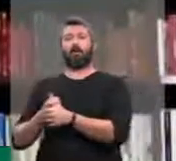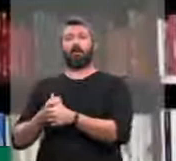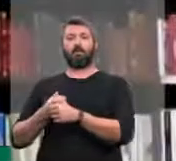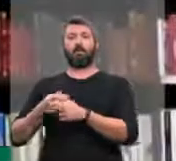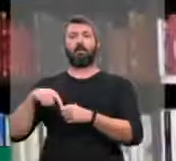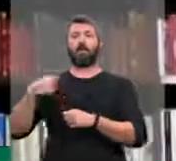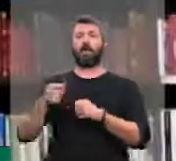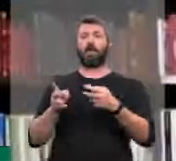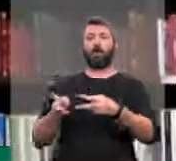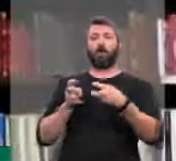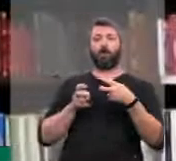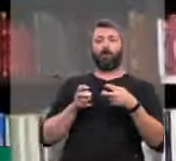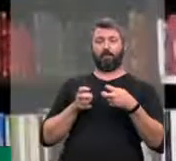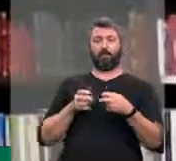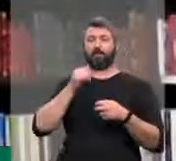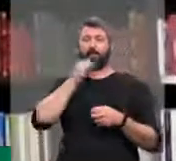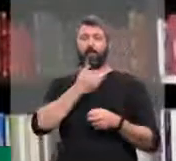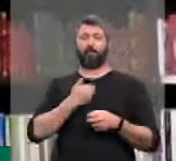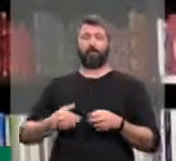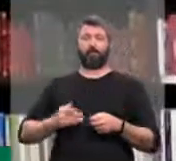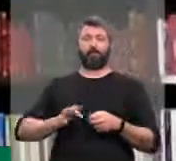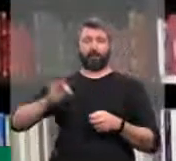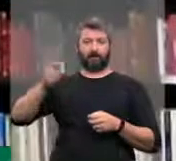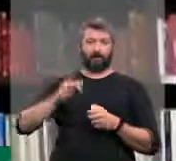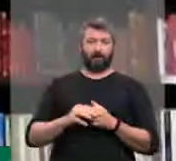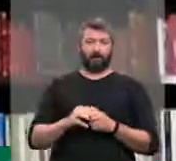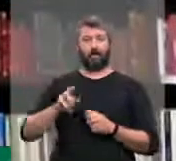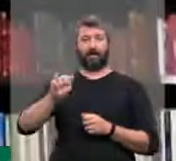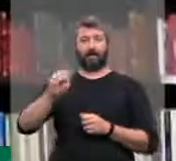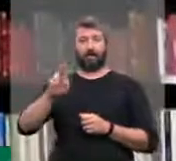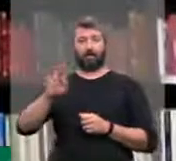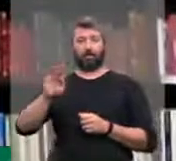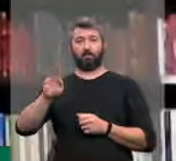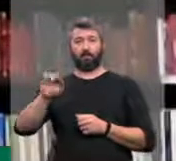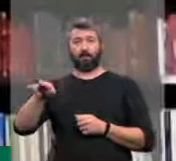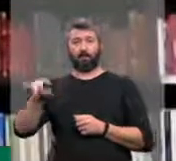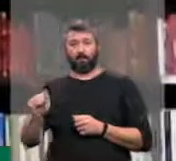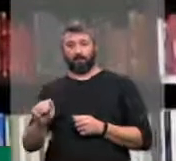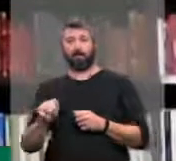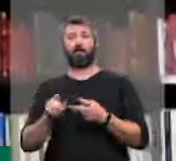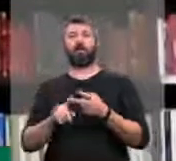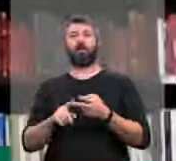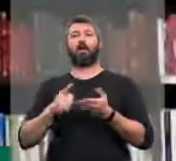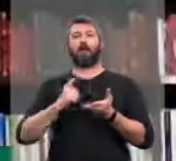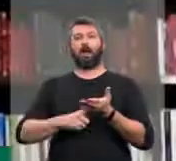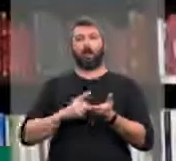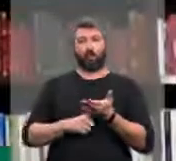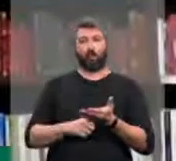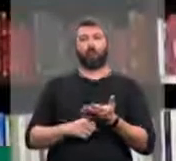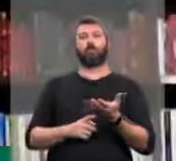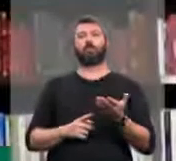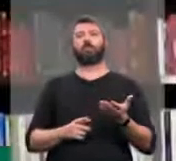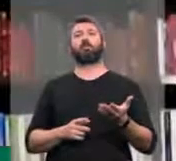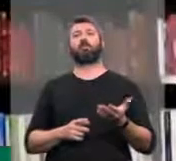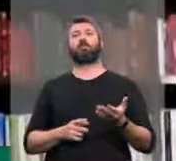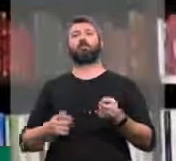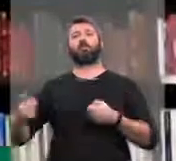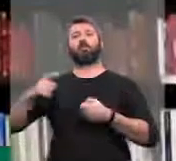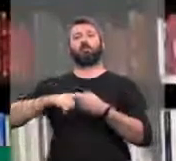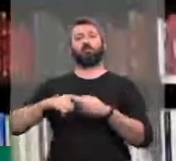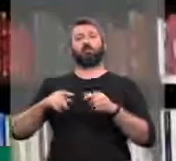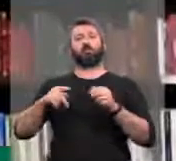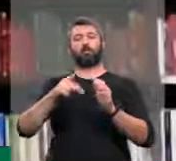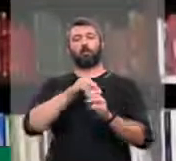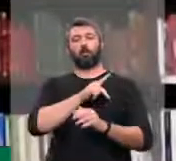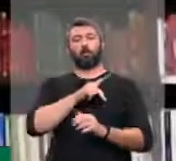caso a União, suas autarquias e fundações, perante o juízo auxiliar de conciliação de precatórios, vinculado ao presidente